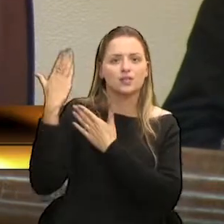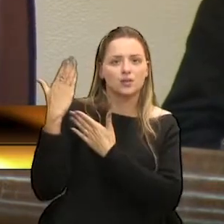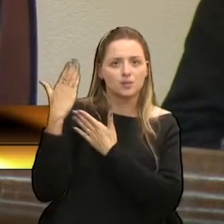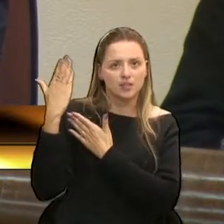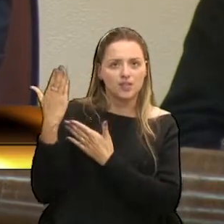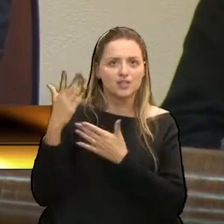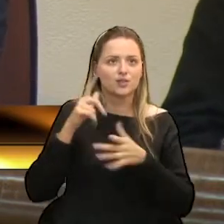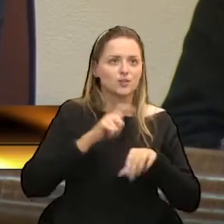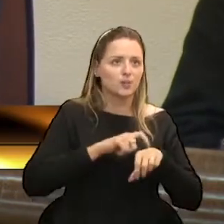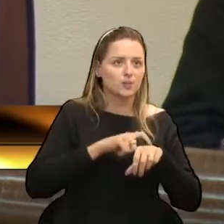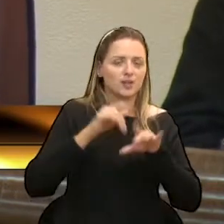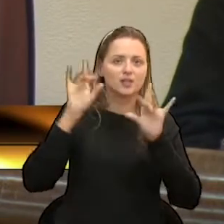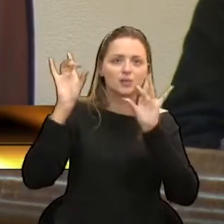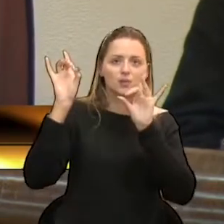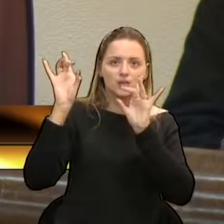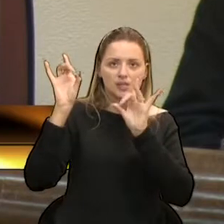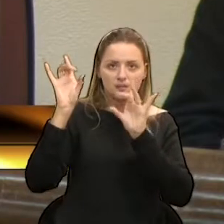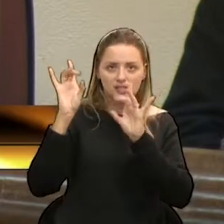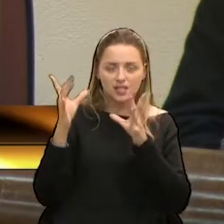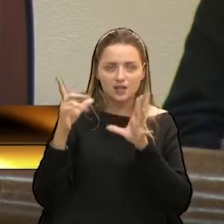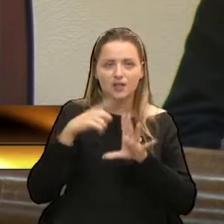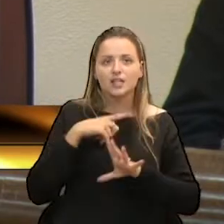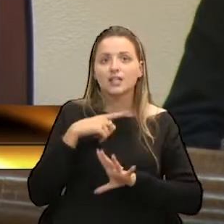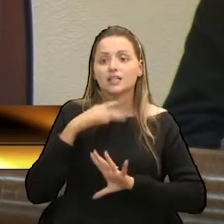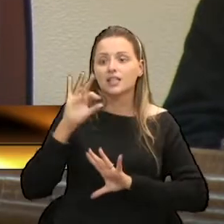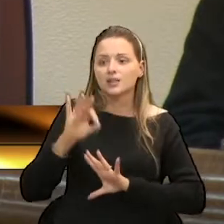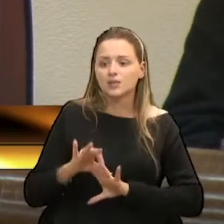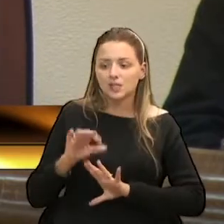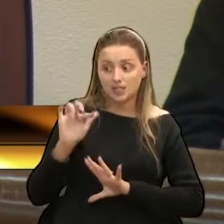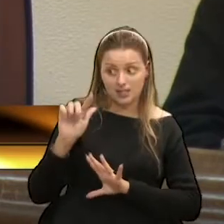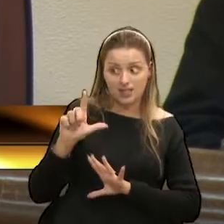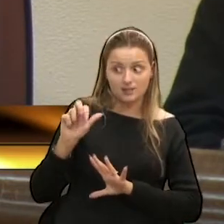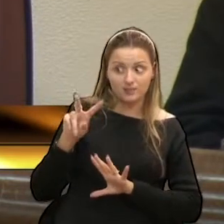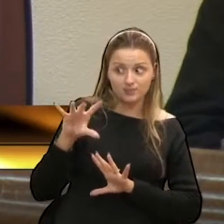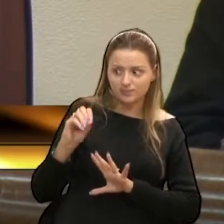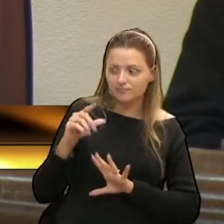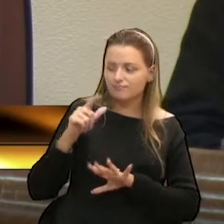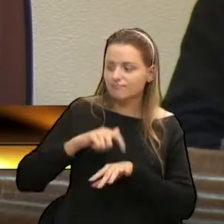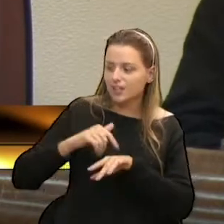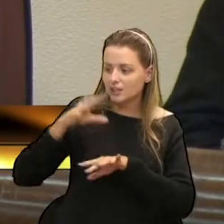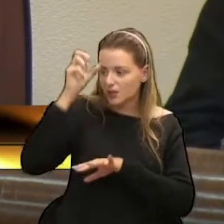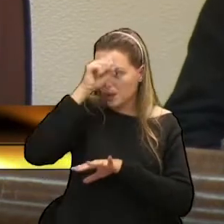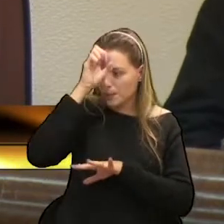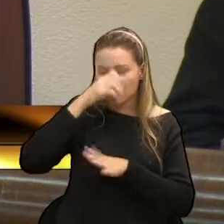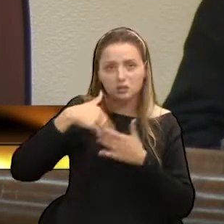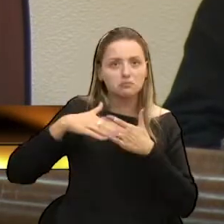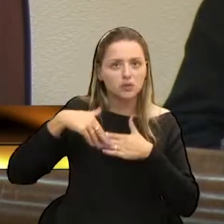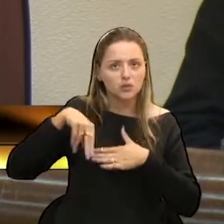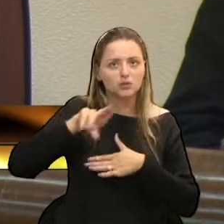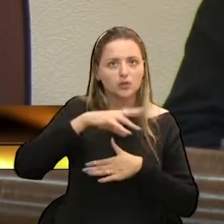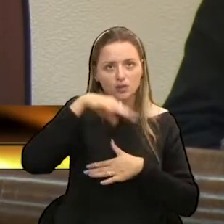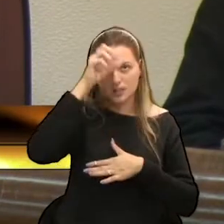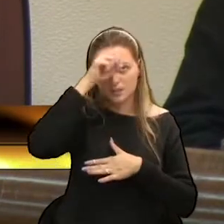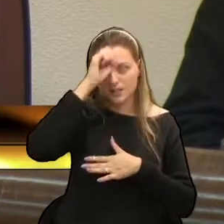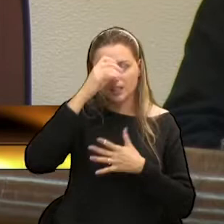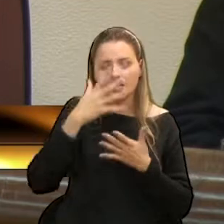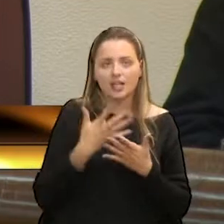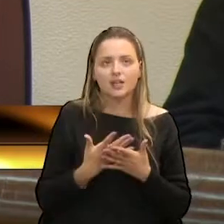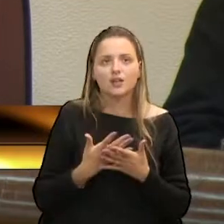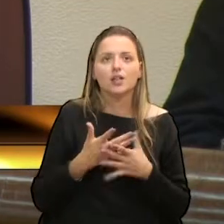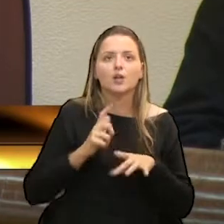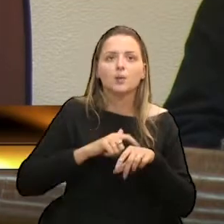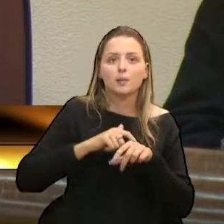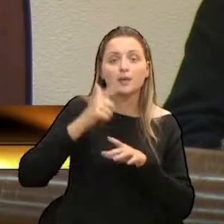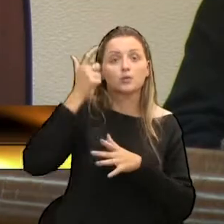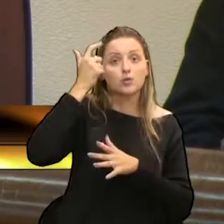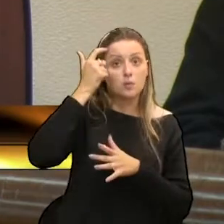momento especial. Tenho certeza, Flávio, de aprendizado para todos nós, um momento de